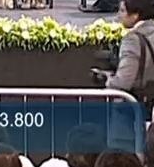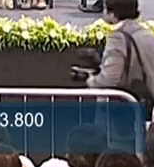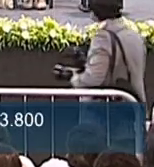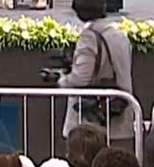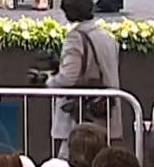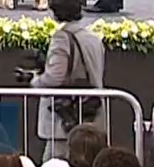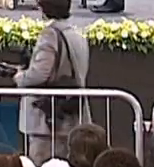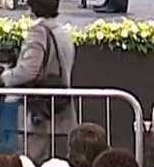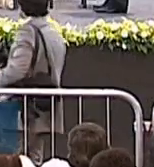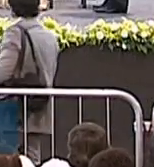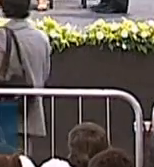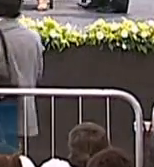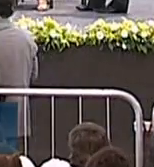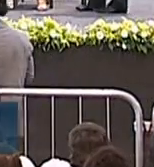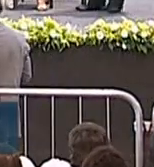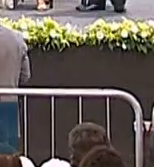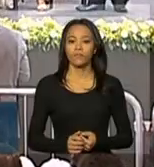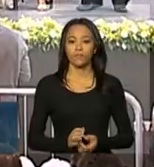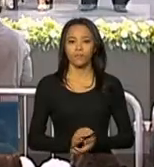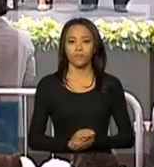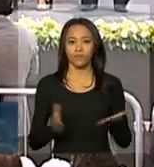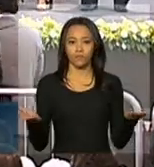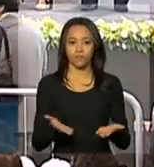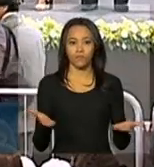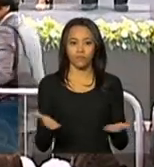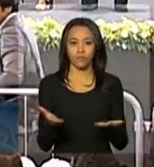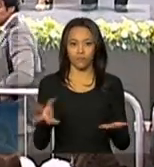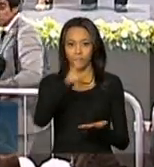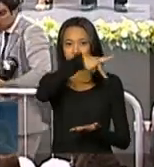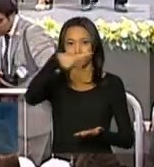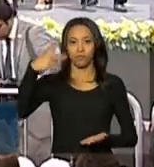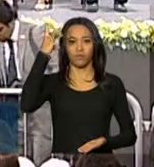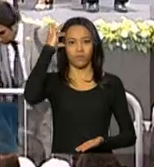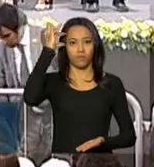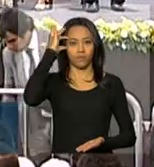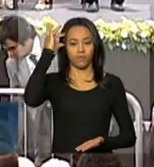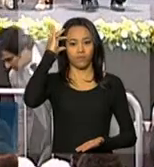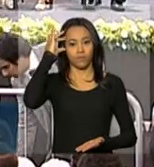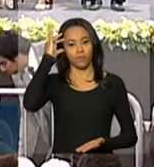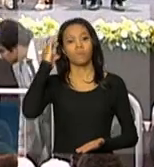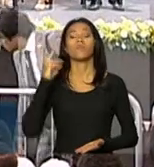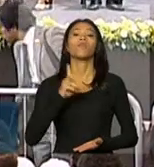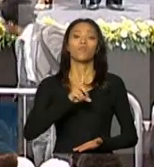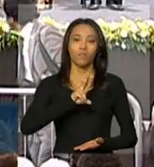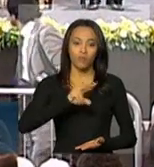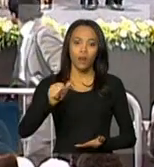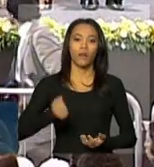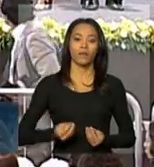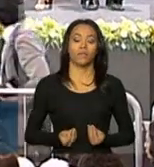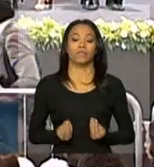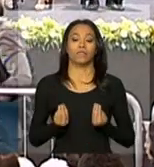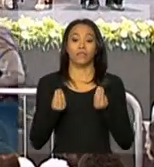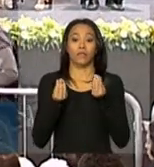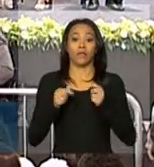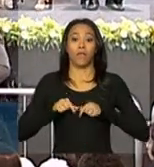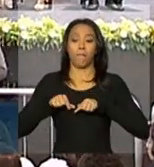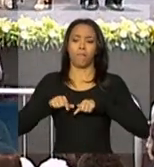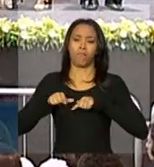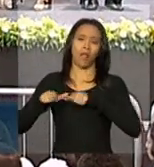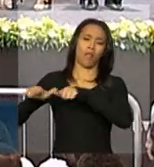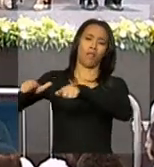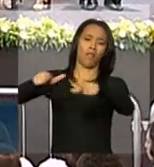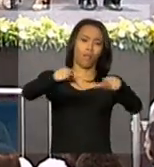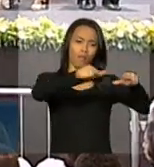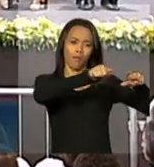Neste momento, a presidenta da República, a senhora Dilma Rousseff, procederá à entrega dos certificados dos